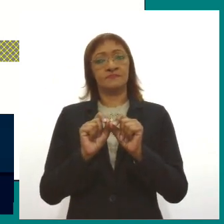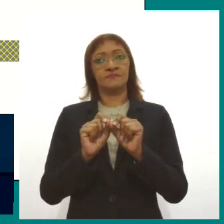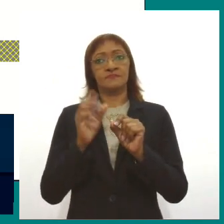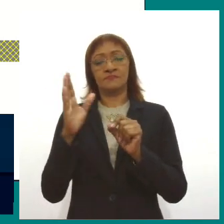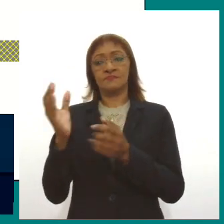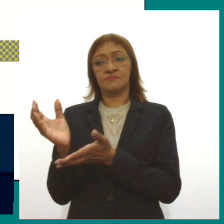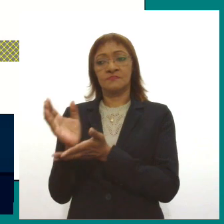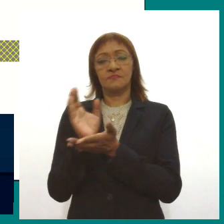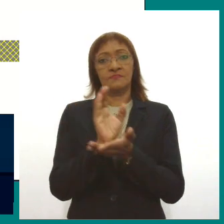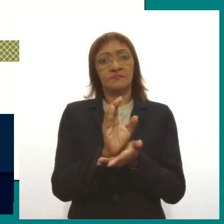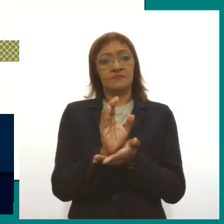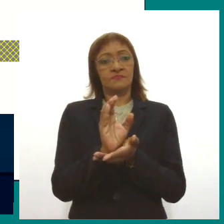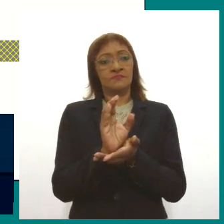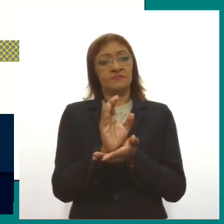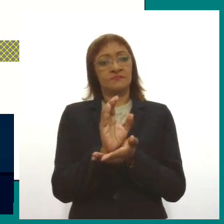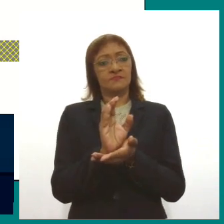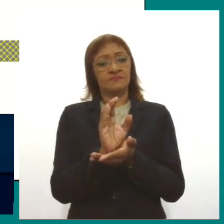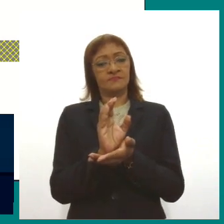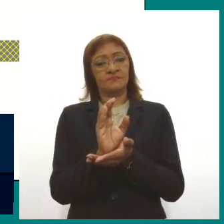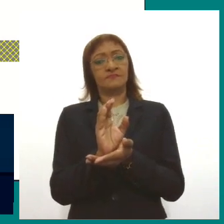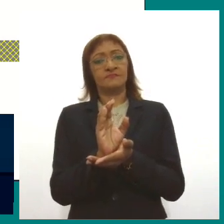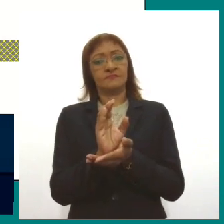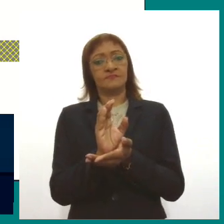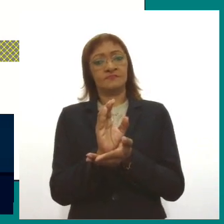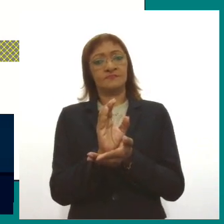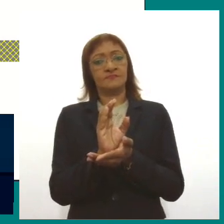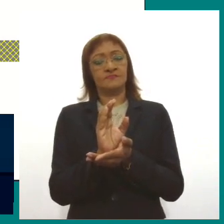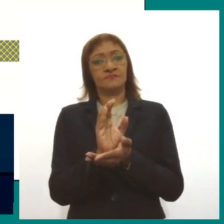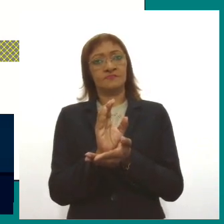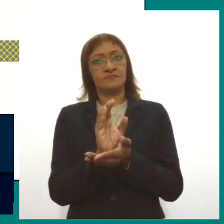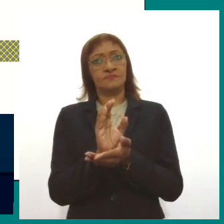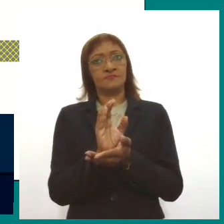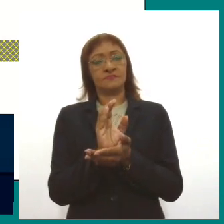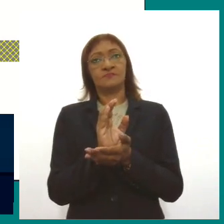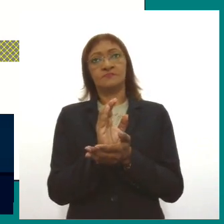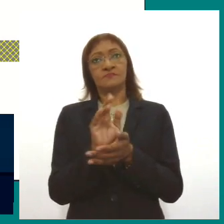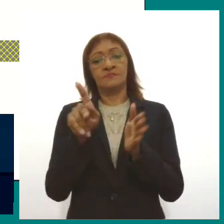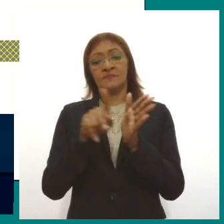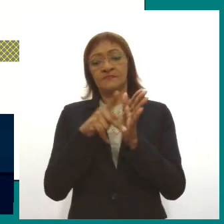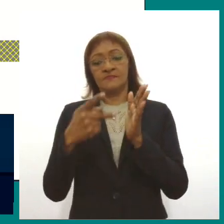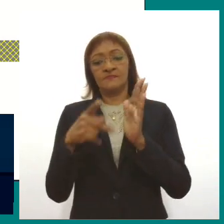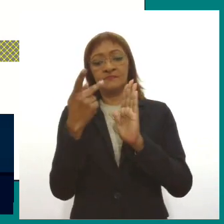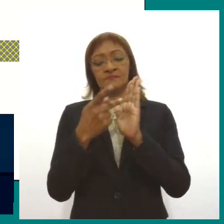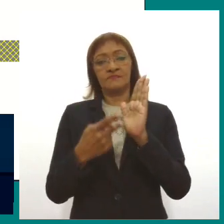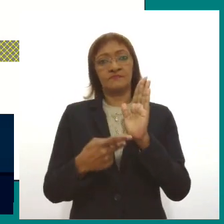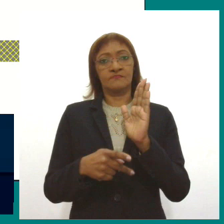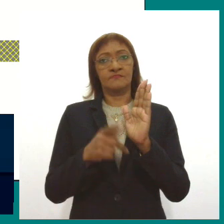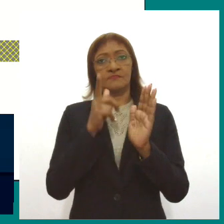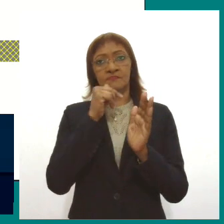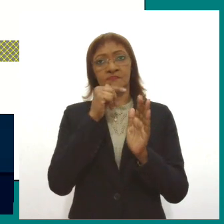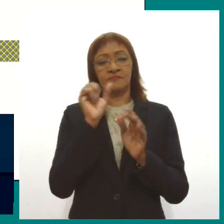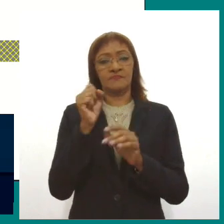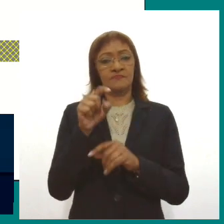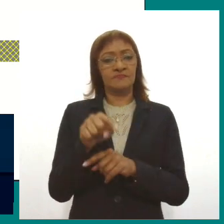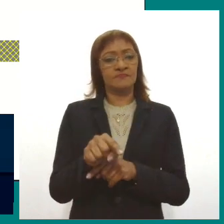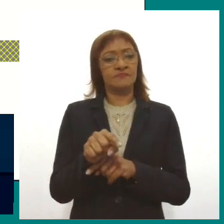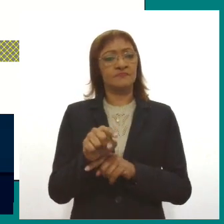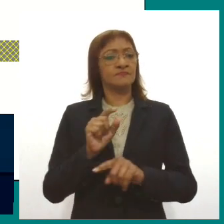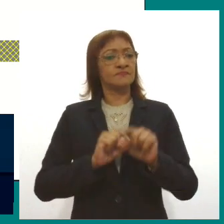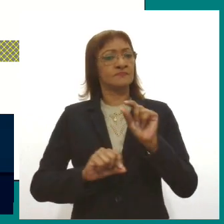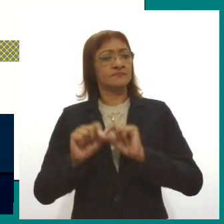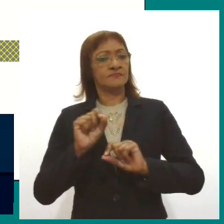recursos do projeto do programa Água de Sergipe, no